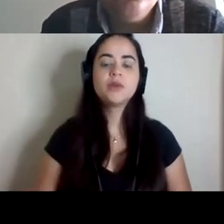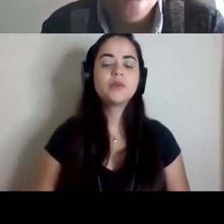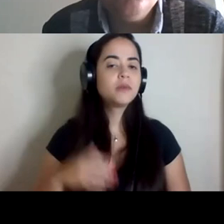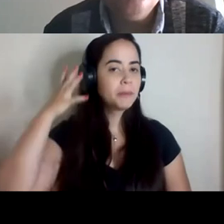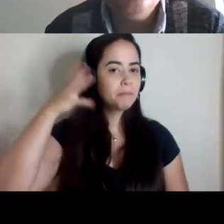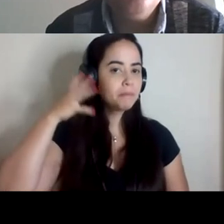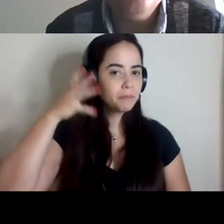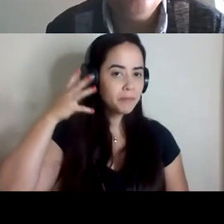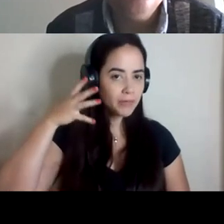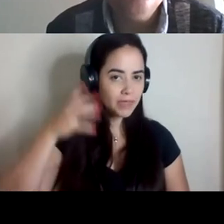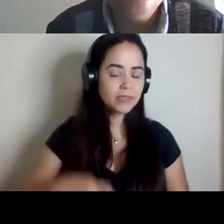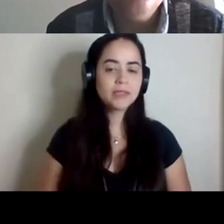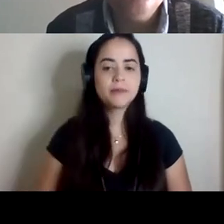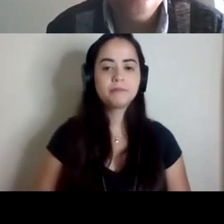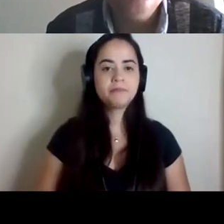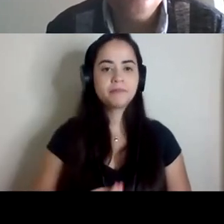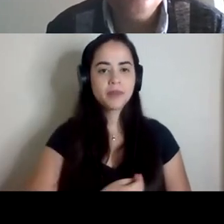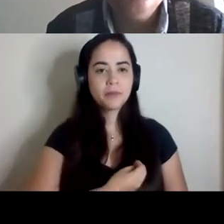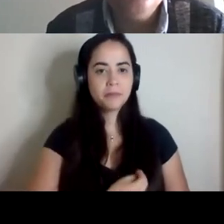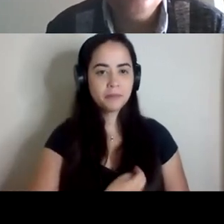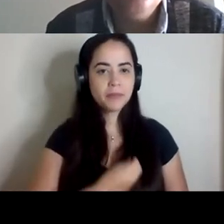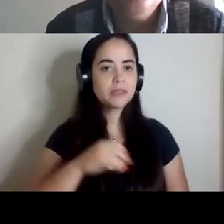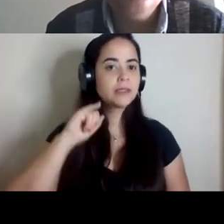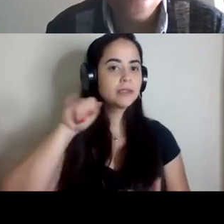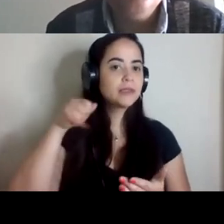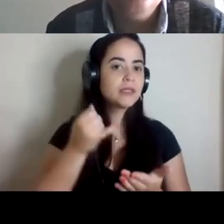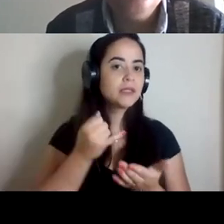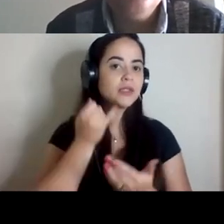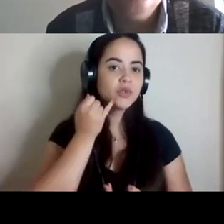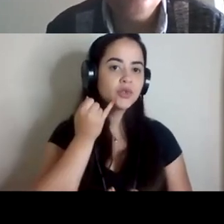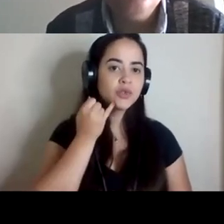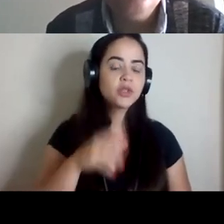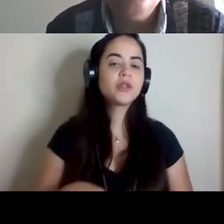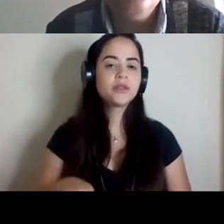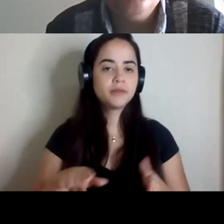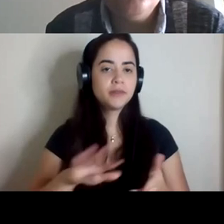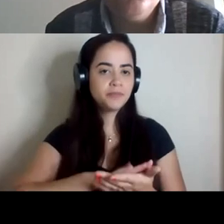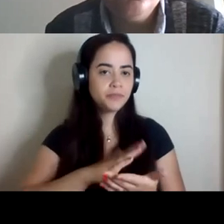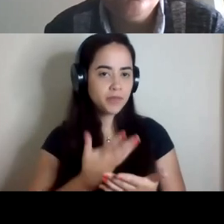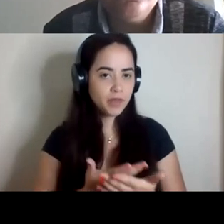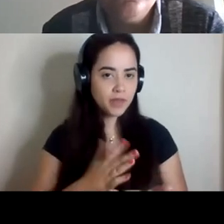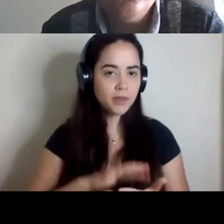né? Agradecer a presença da Jennifer aí nos auxiliando na tradução de Libras.